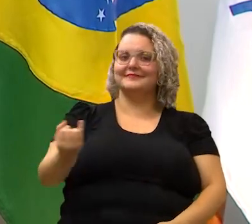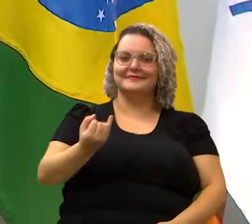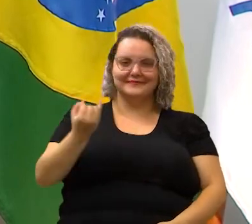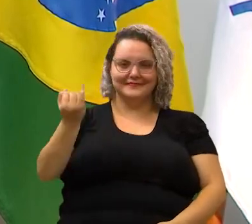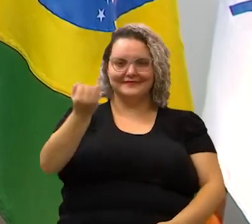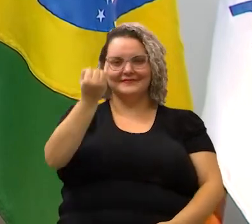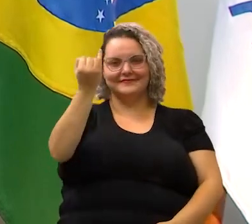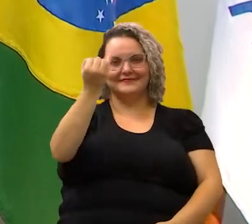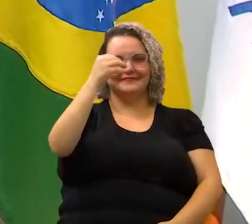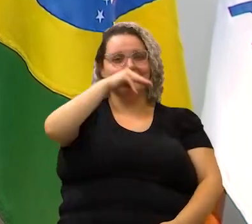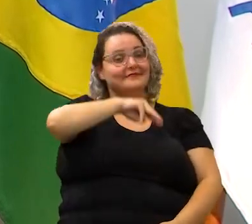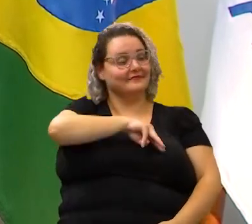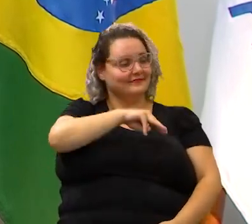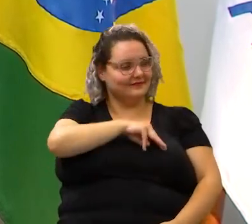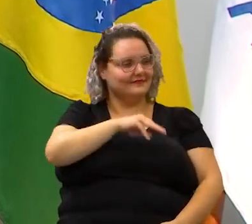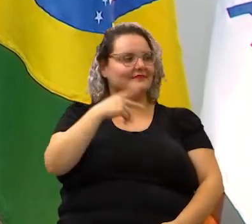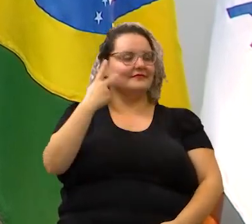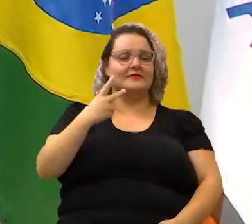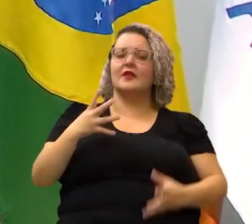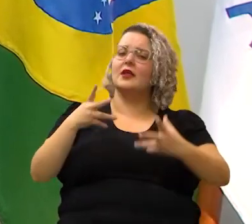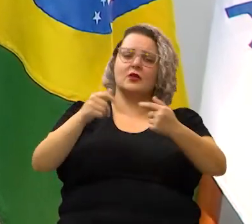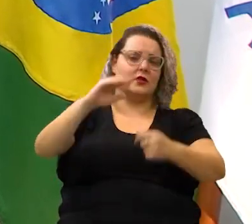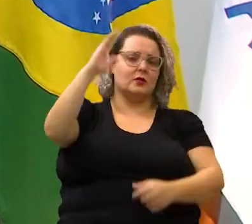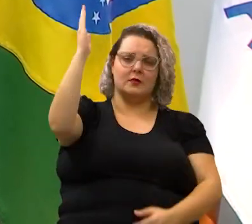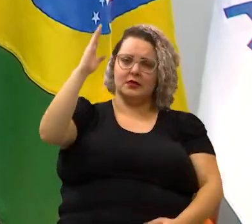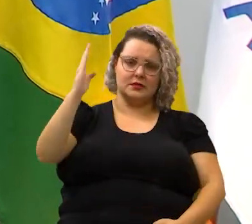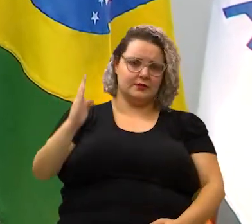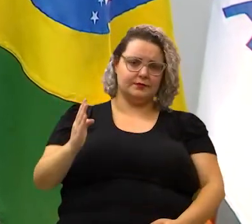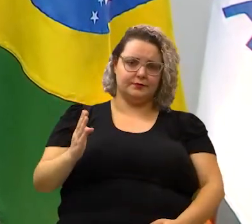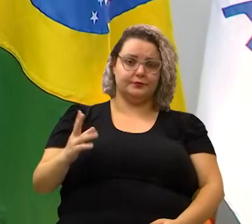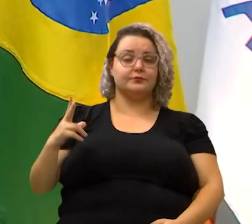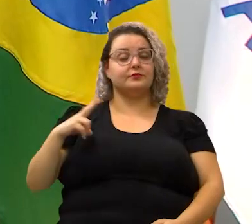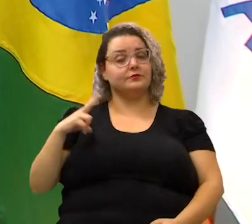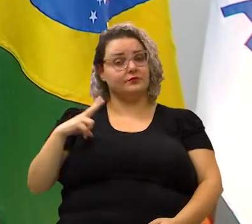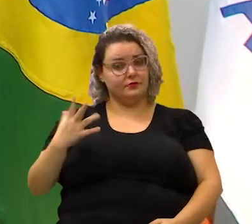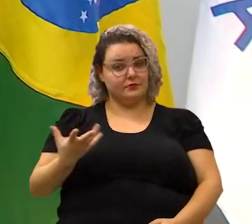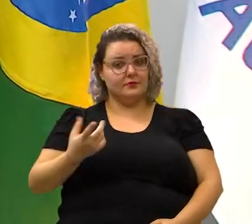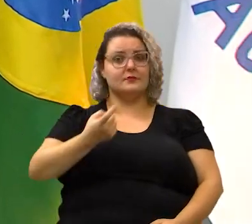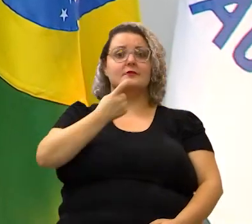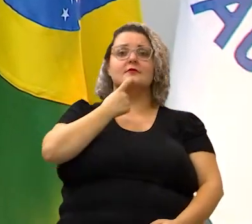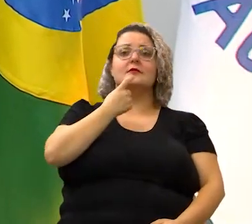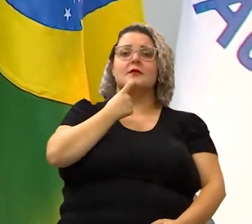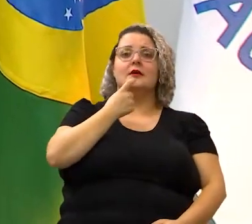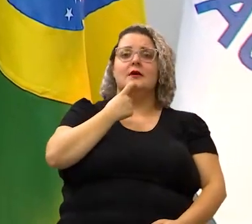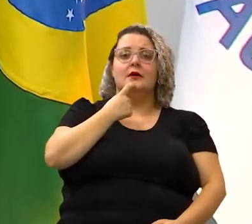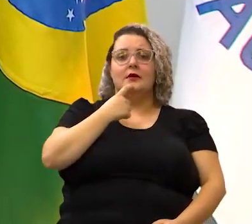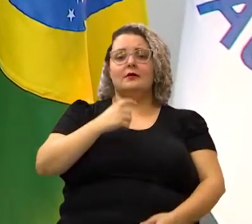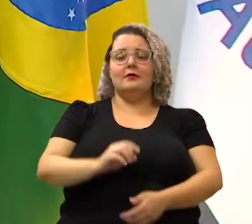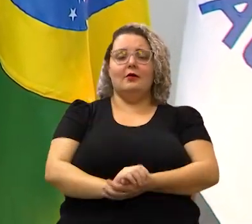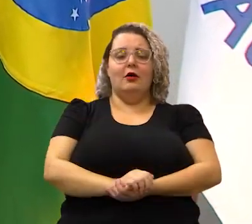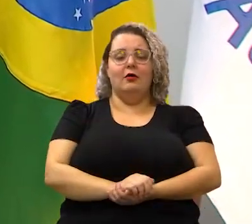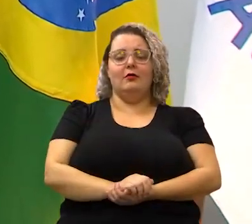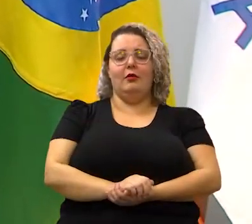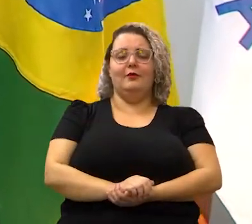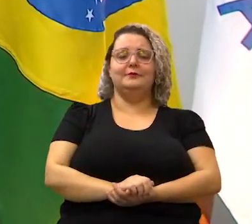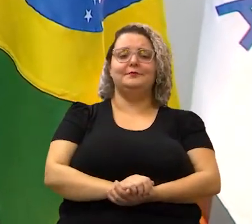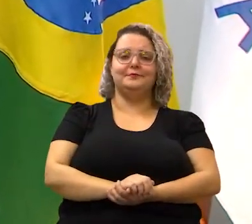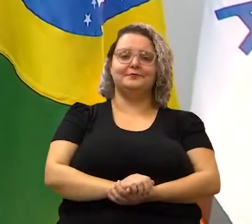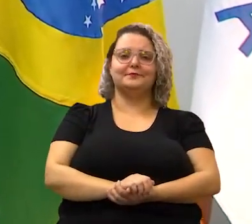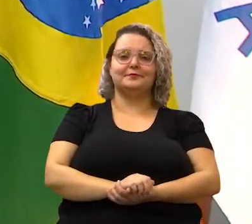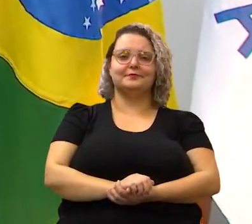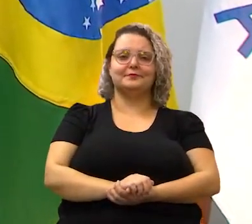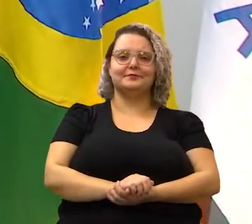a partir da importância que é a missão do vereador do Brasil inteiro e particularmente de Campinas a gente